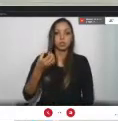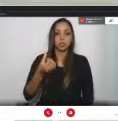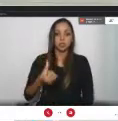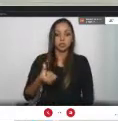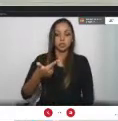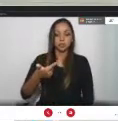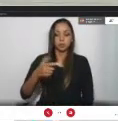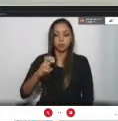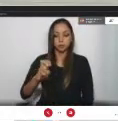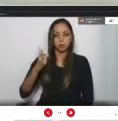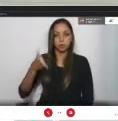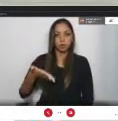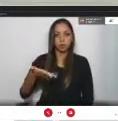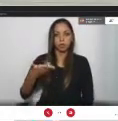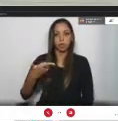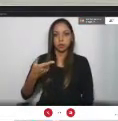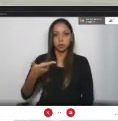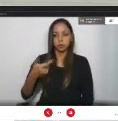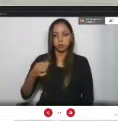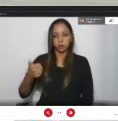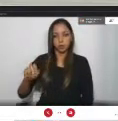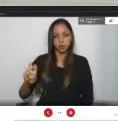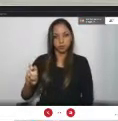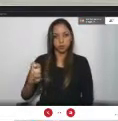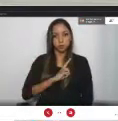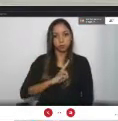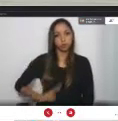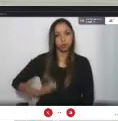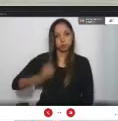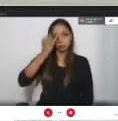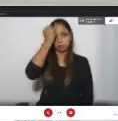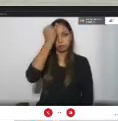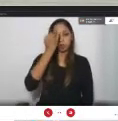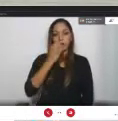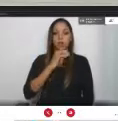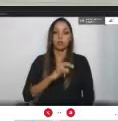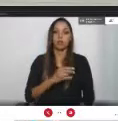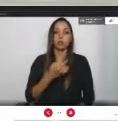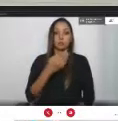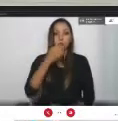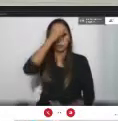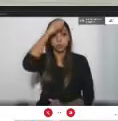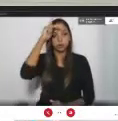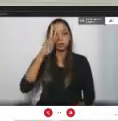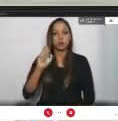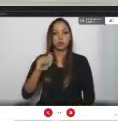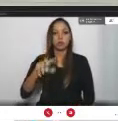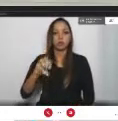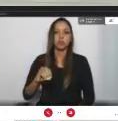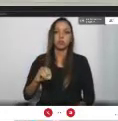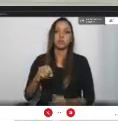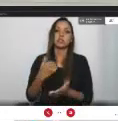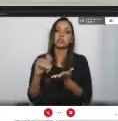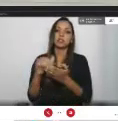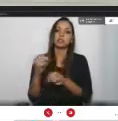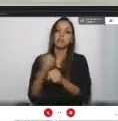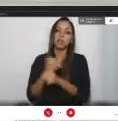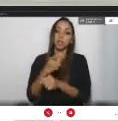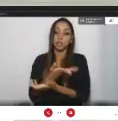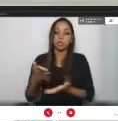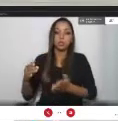625/2015 do vereador Irani Guedes ao senhor prefeito Rosano Taveira, Secretaria Municipal de Obras, a construção de uma praça em trocamento da